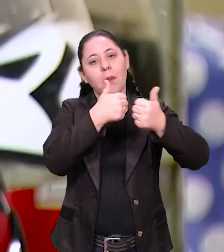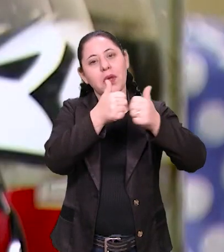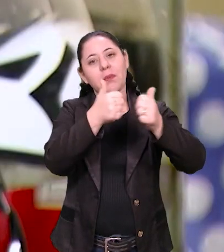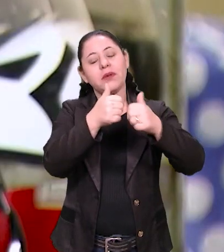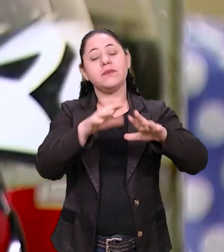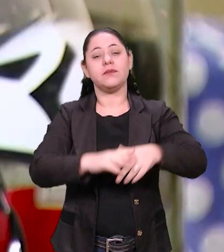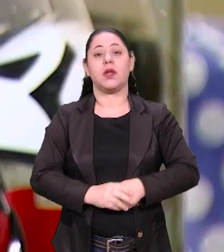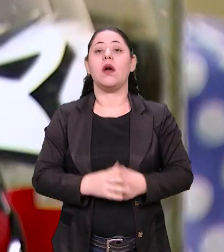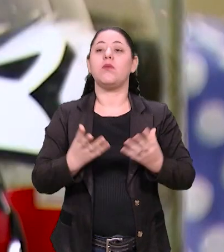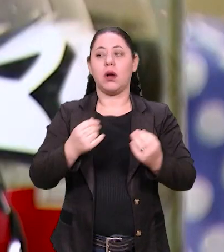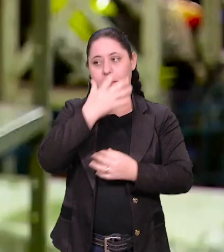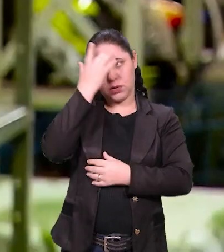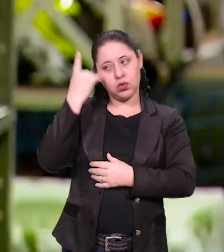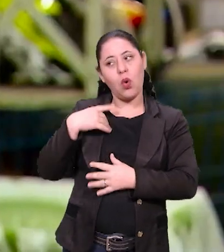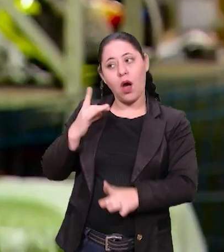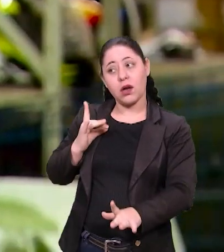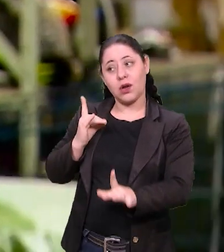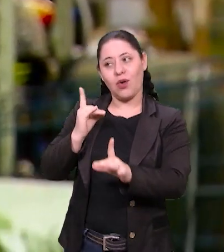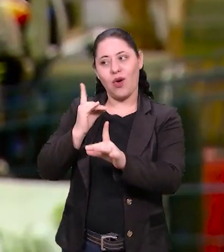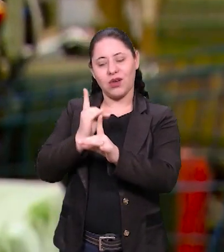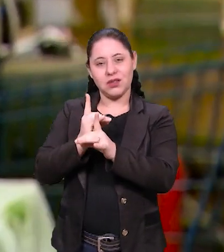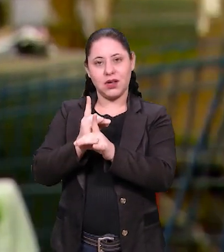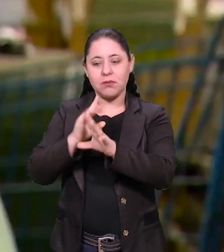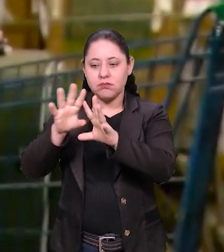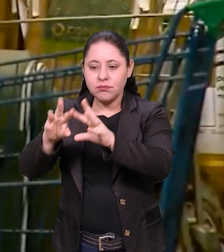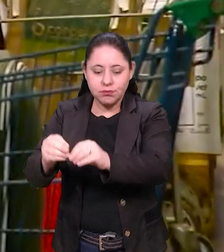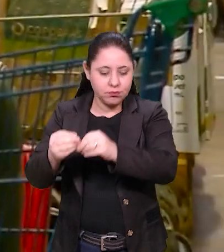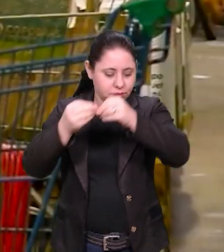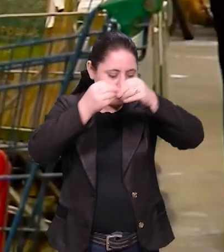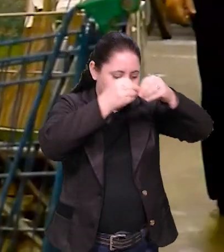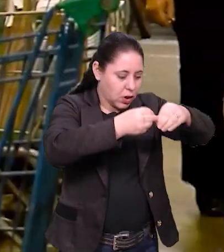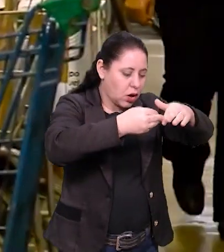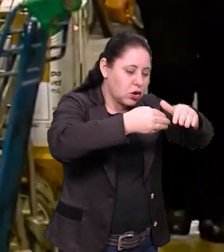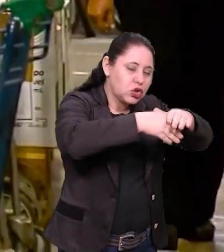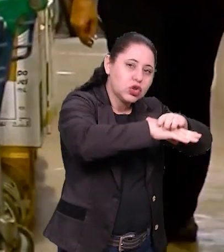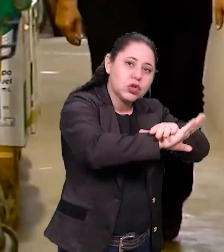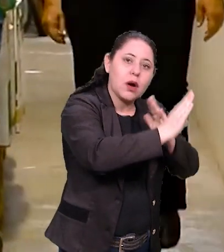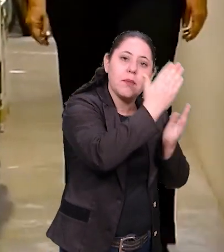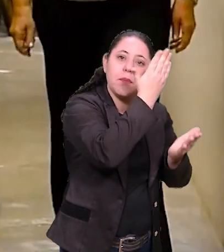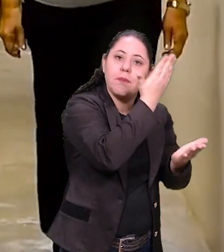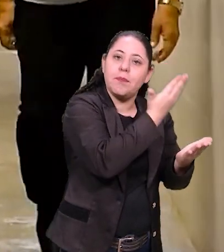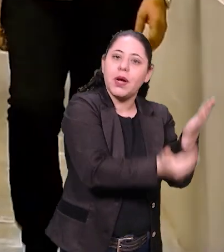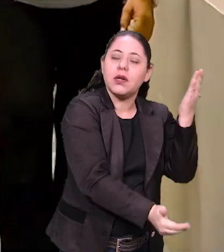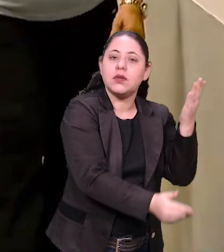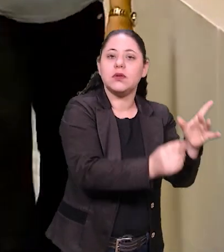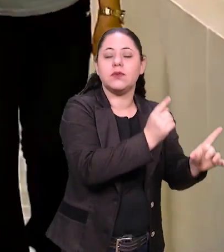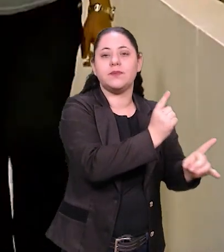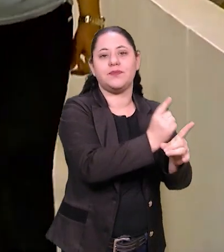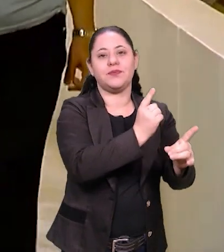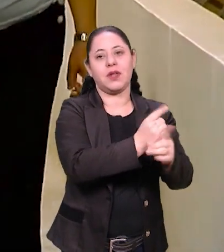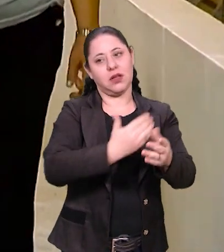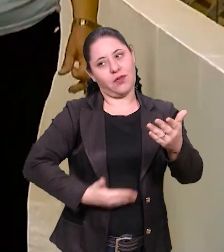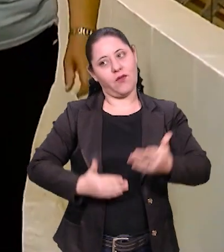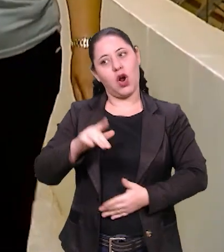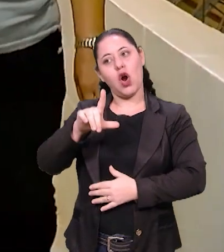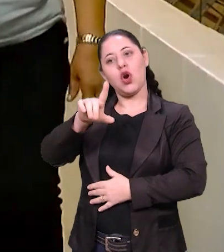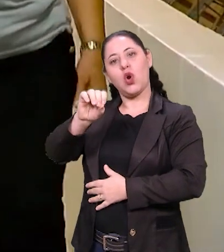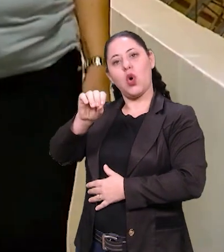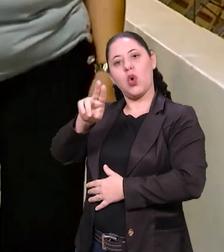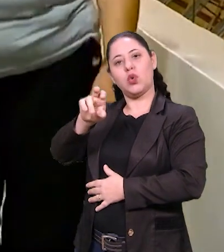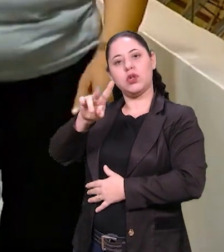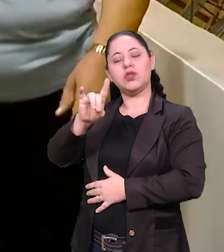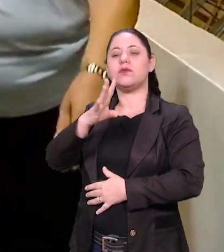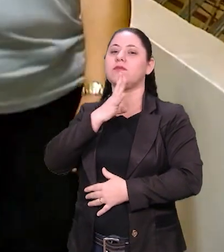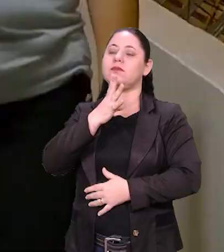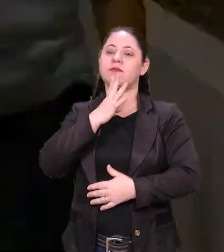tem muita gente atenciosa que encontra e deixa nos achados e perdidos. Um serviço que a Lourdes conhece muito